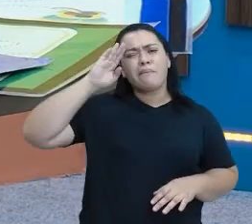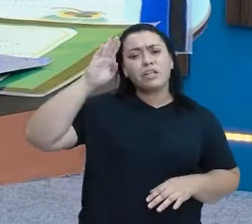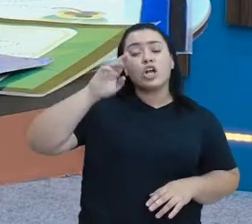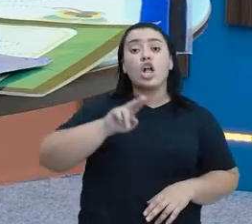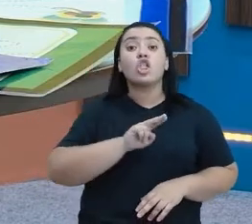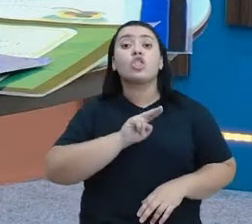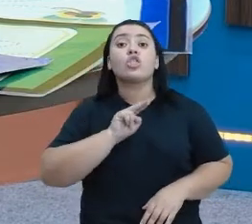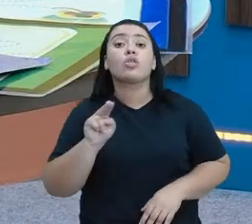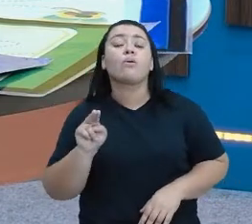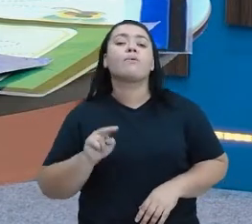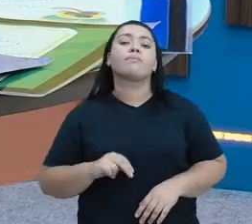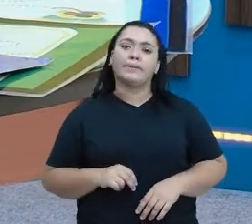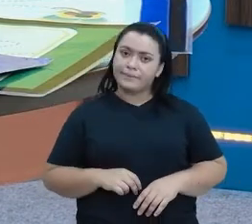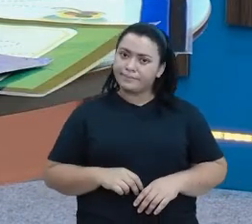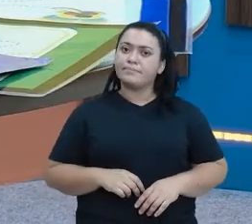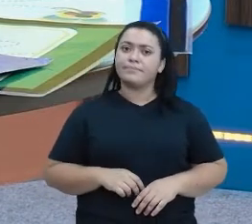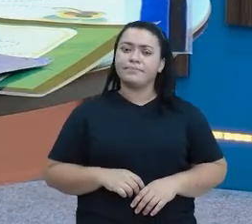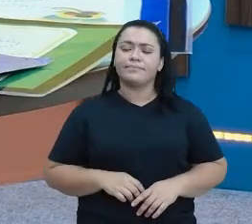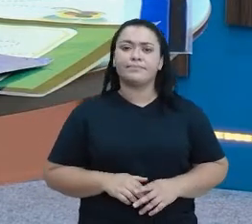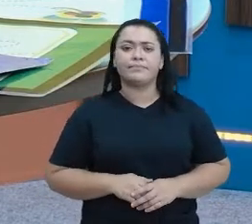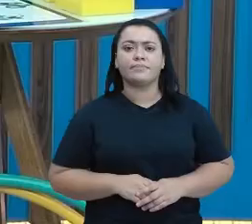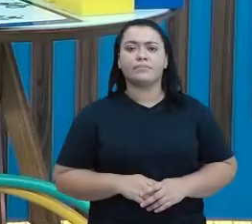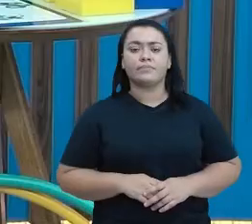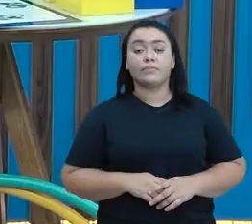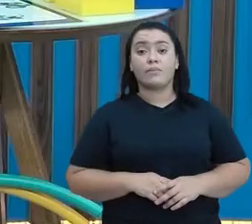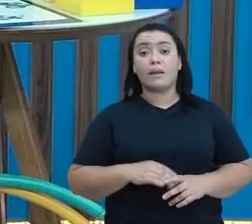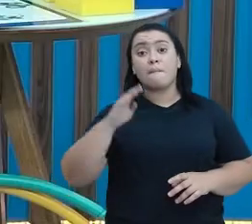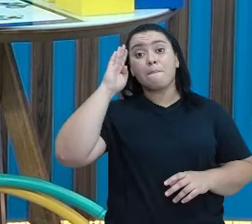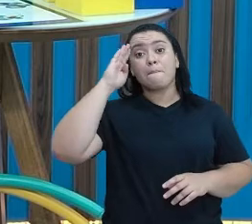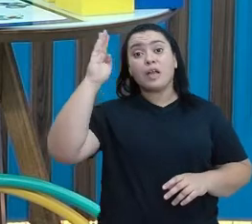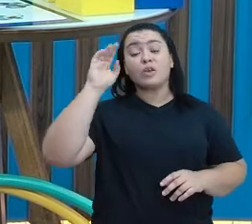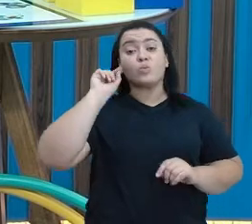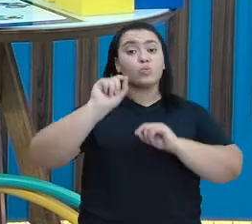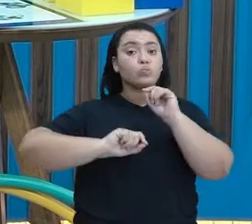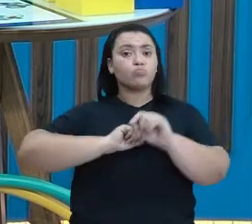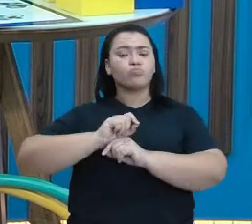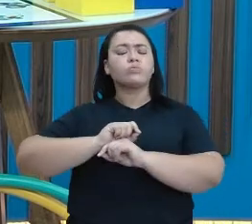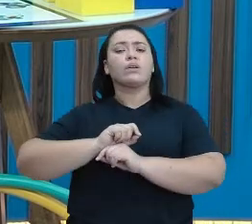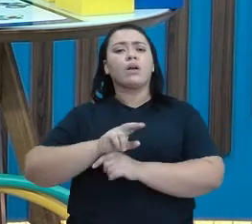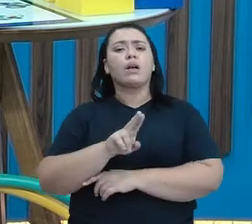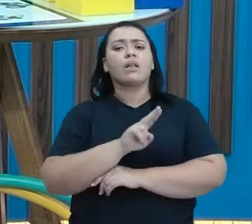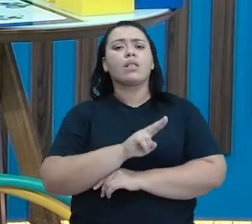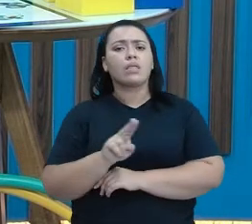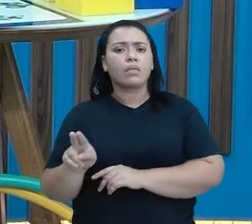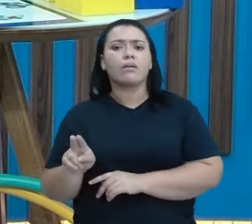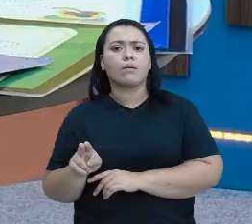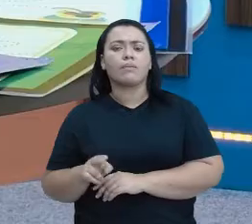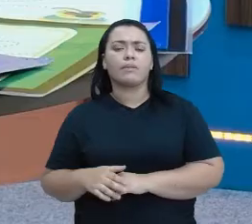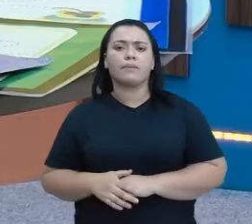O nome que é o principal, que dá essa